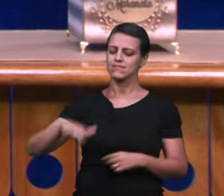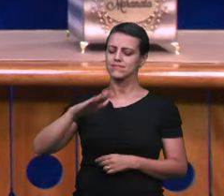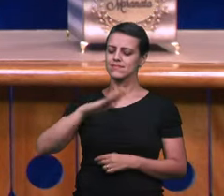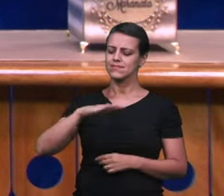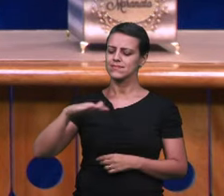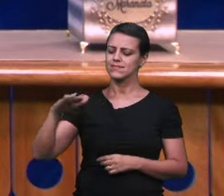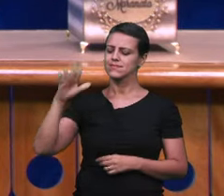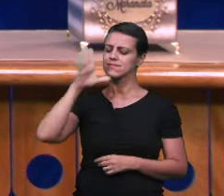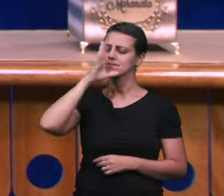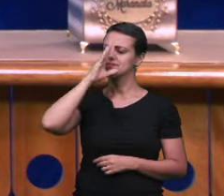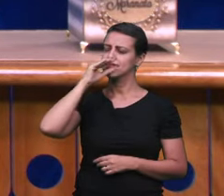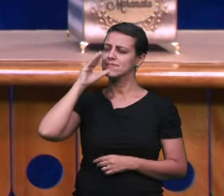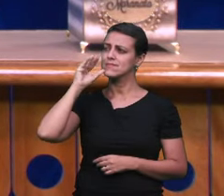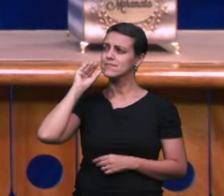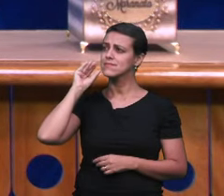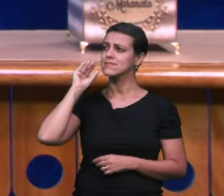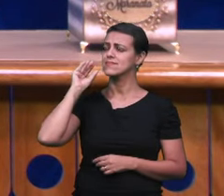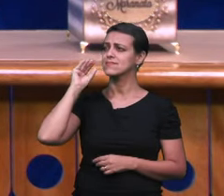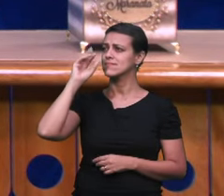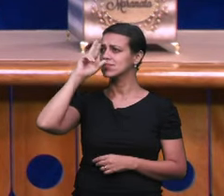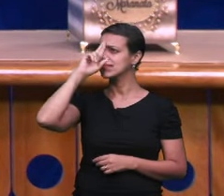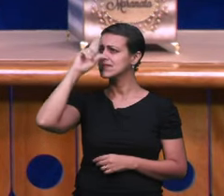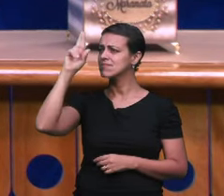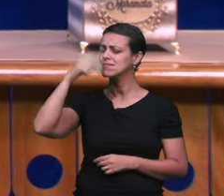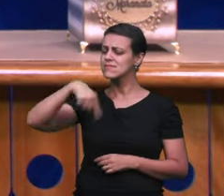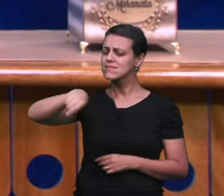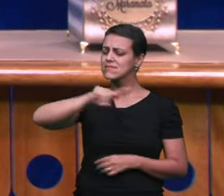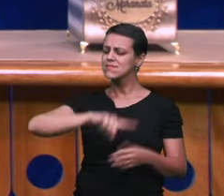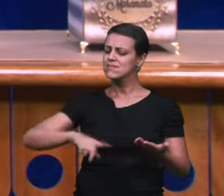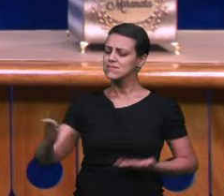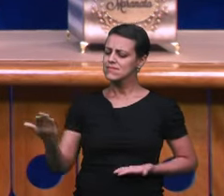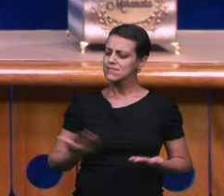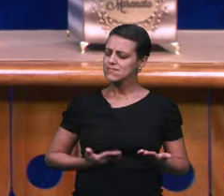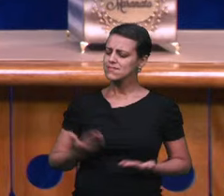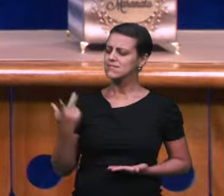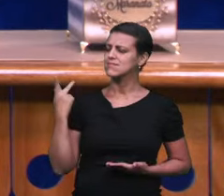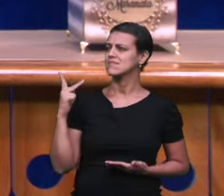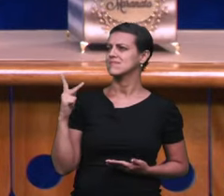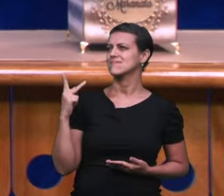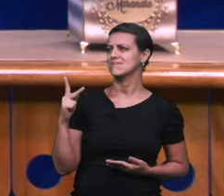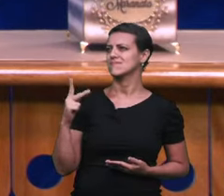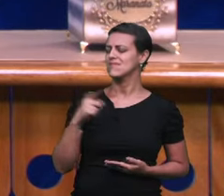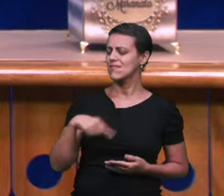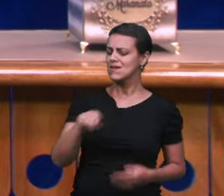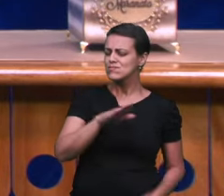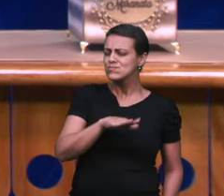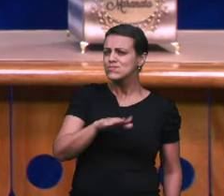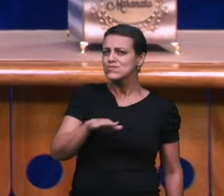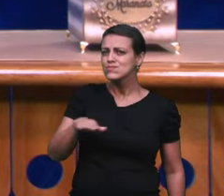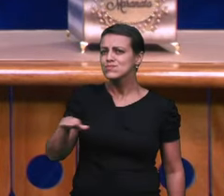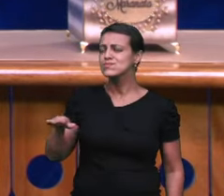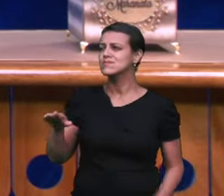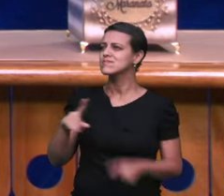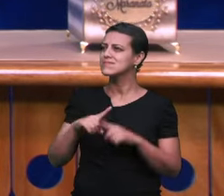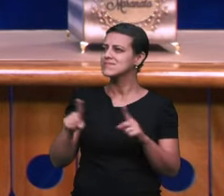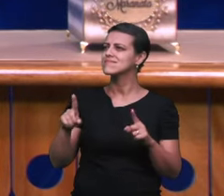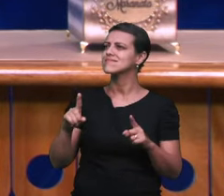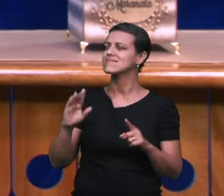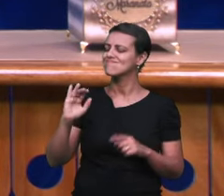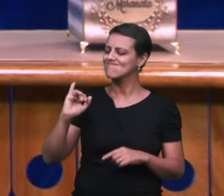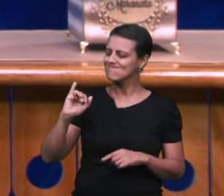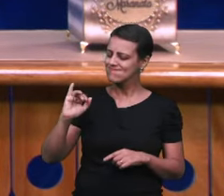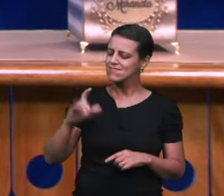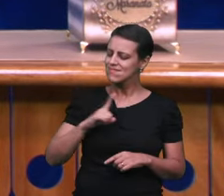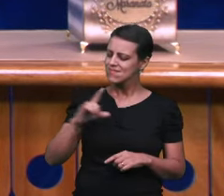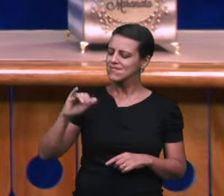intermediários e os adolescentes, servos Teus, Senhor, que apesar da tenra idade, já têm a oportunidade, a